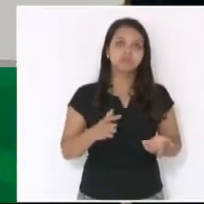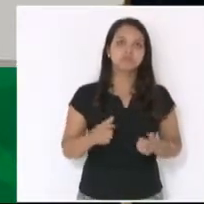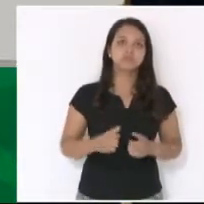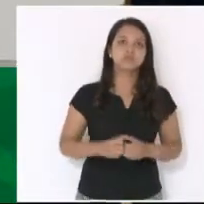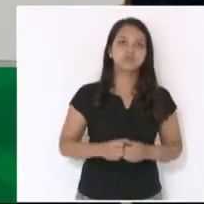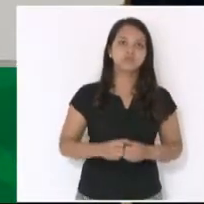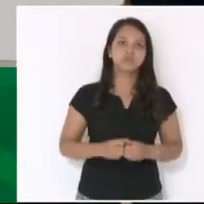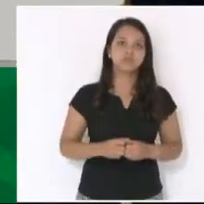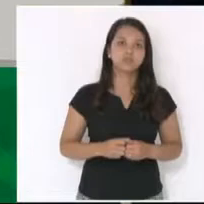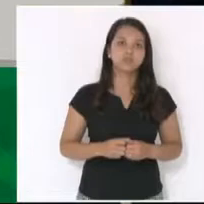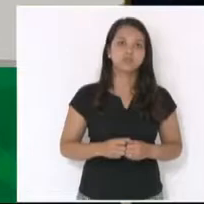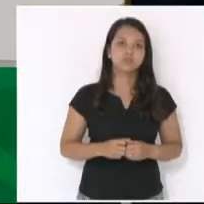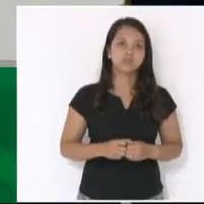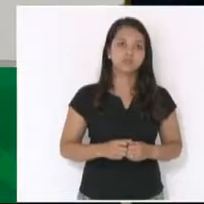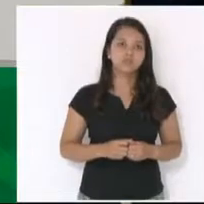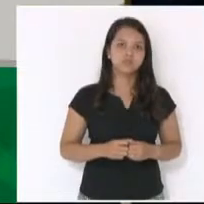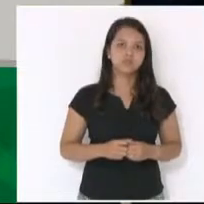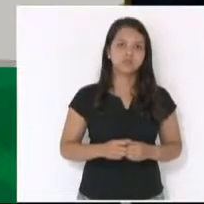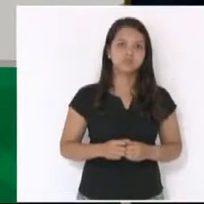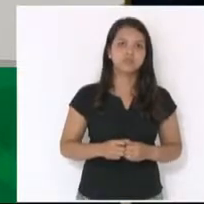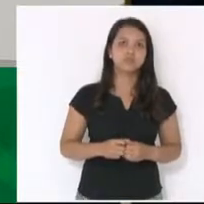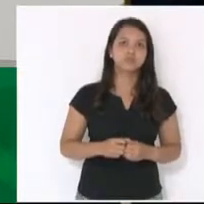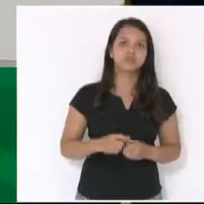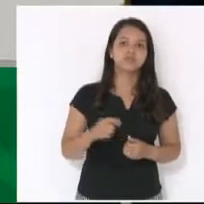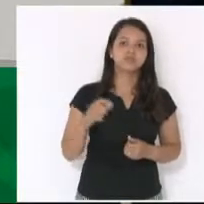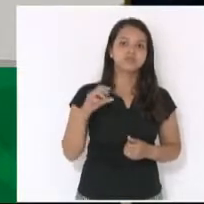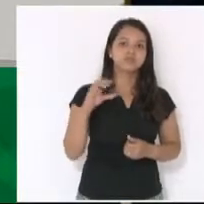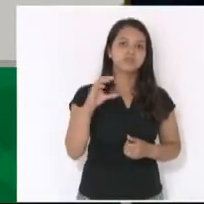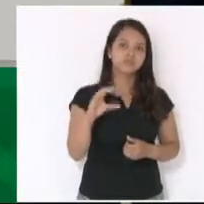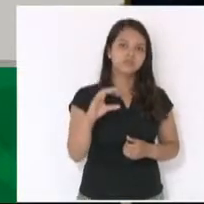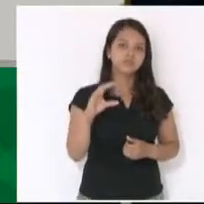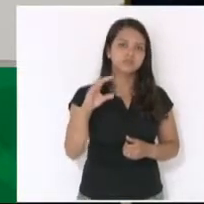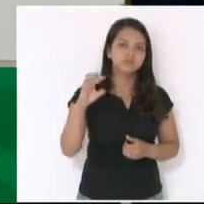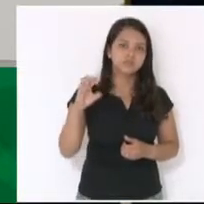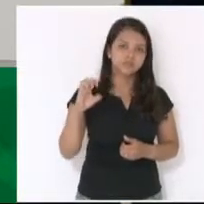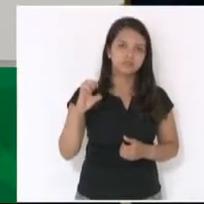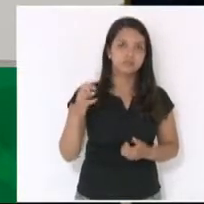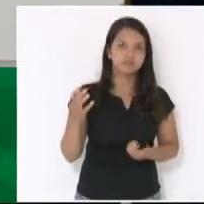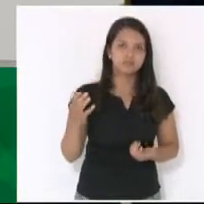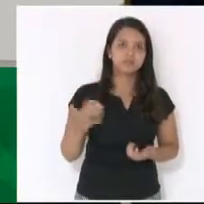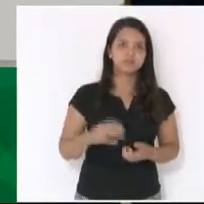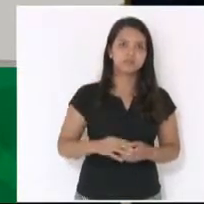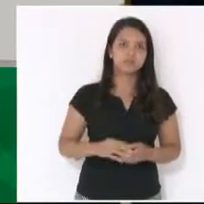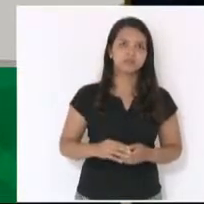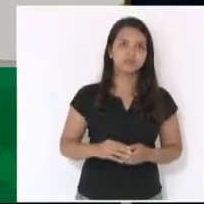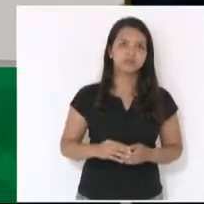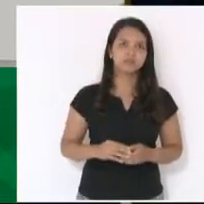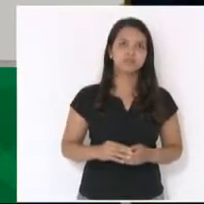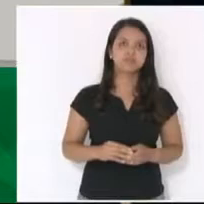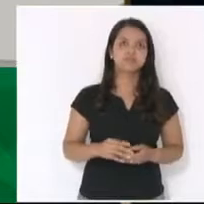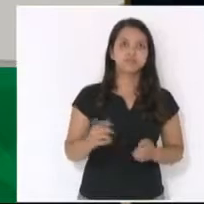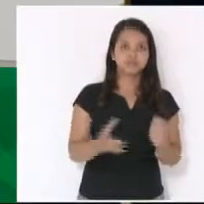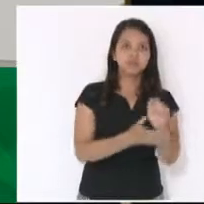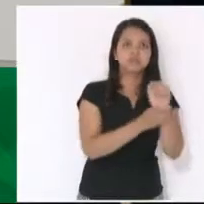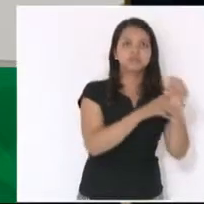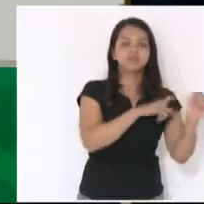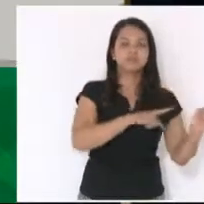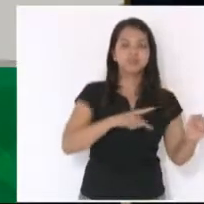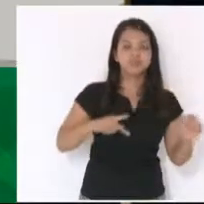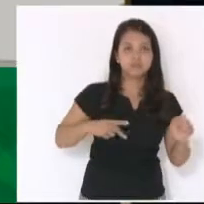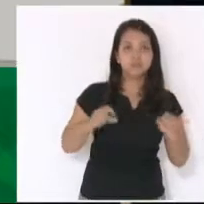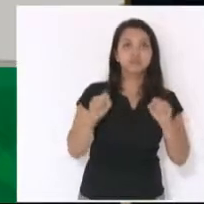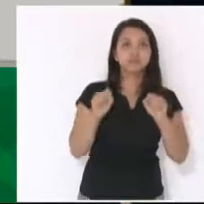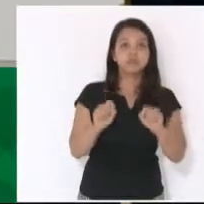senti super que é o corpo de de aposentados da Segurança Pública mas podemos utilizar